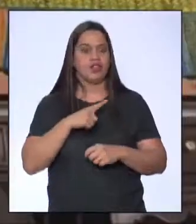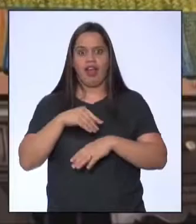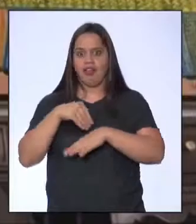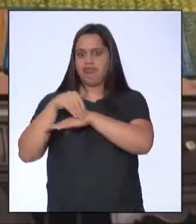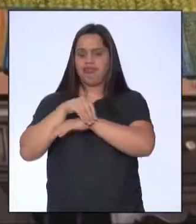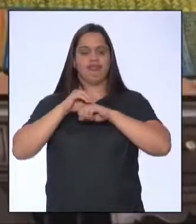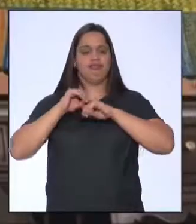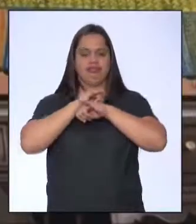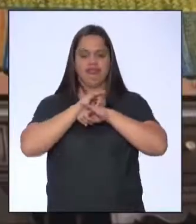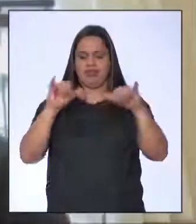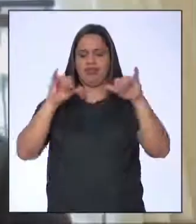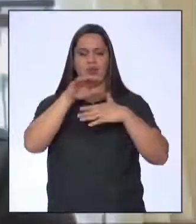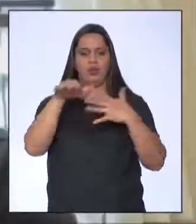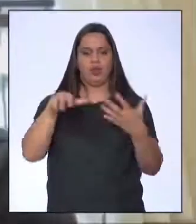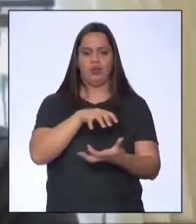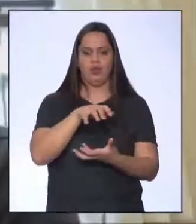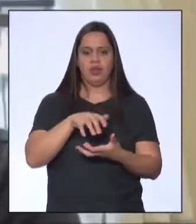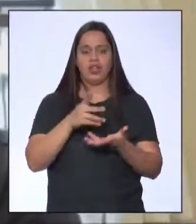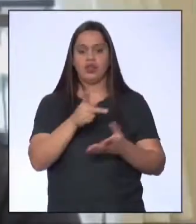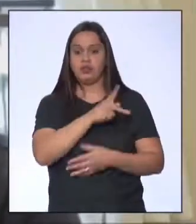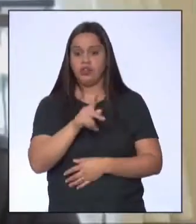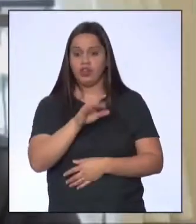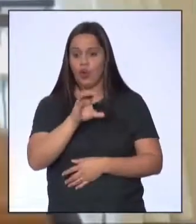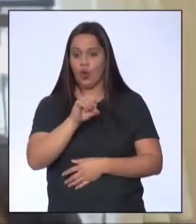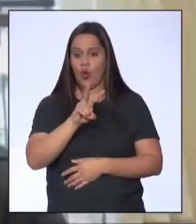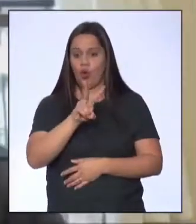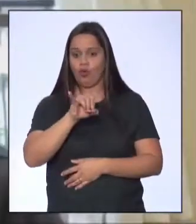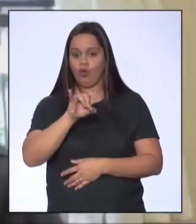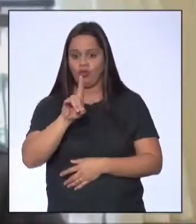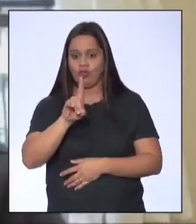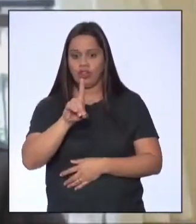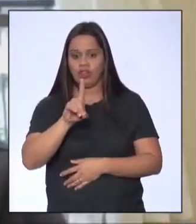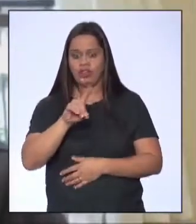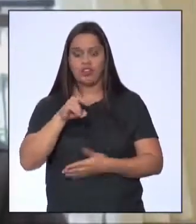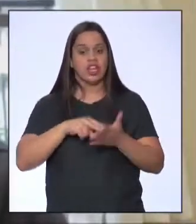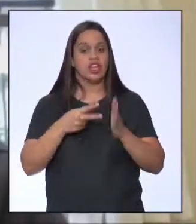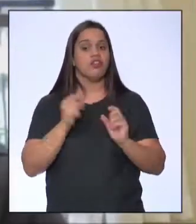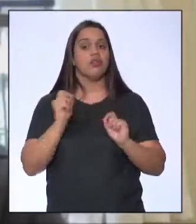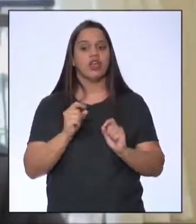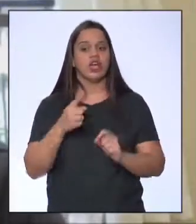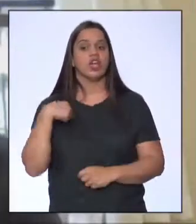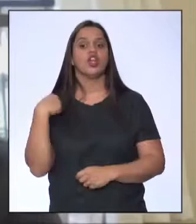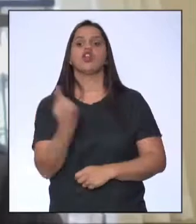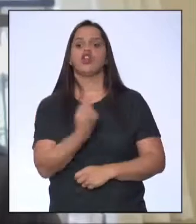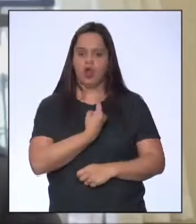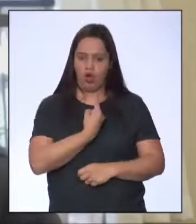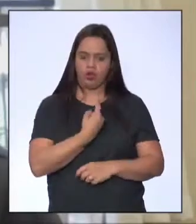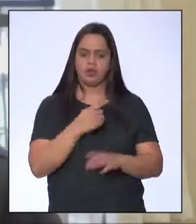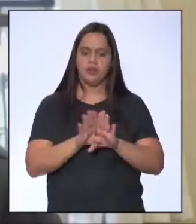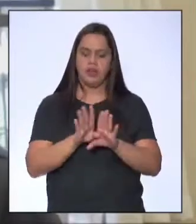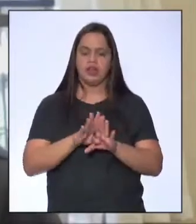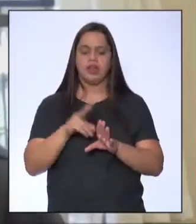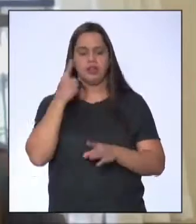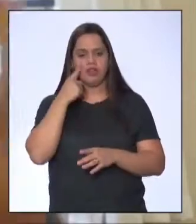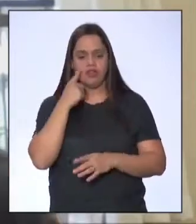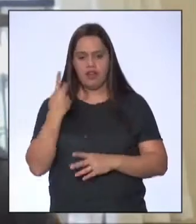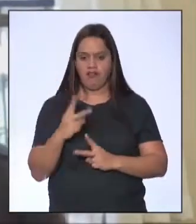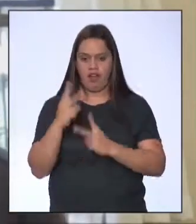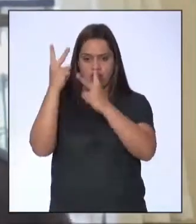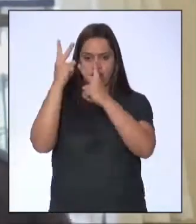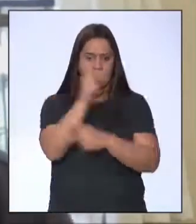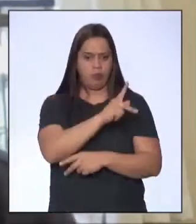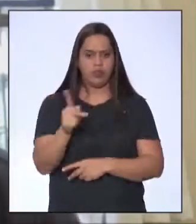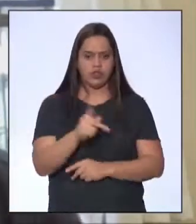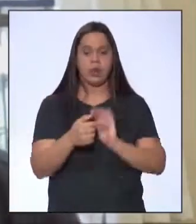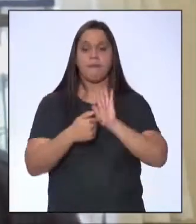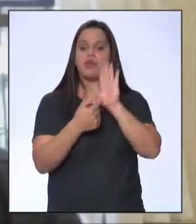né? Então, esse professor Covid também está mostrando que nós temos que pegar essa valorização do professor e mostrar